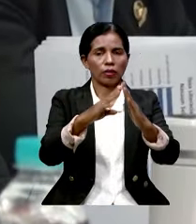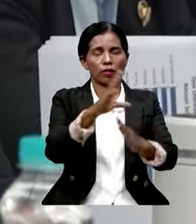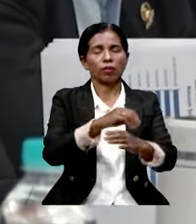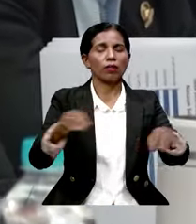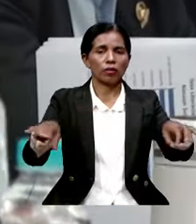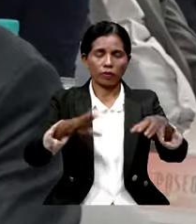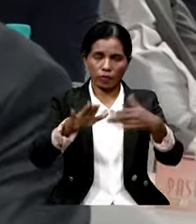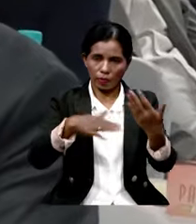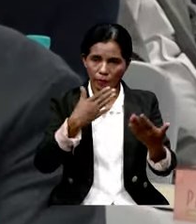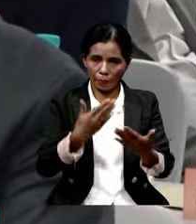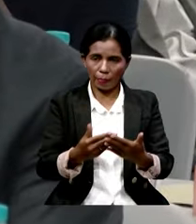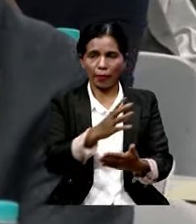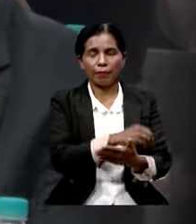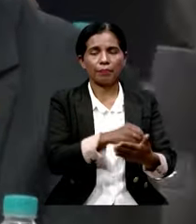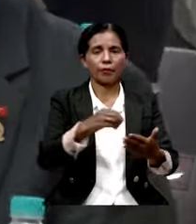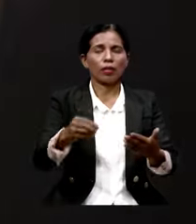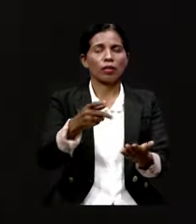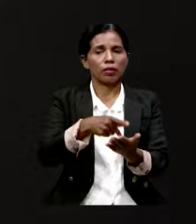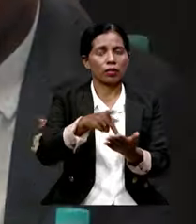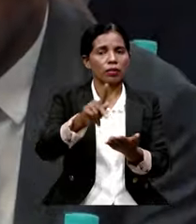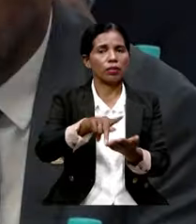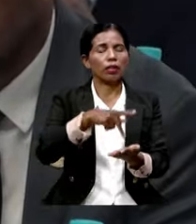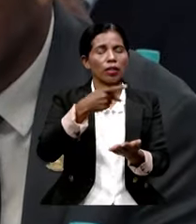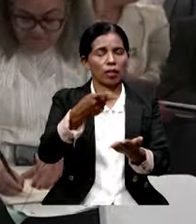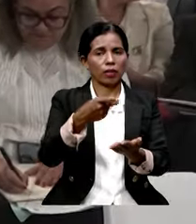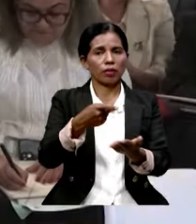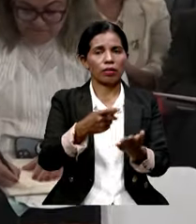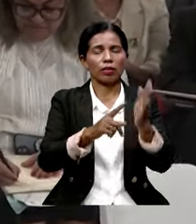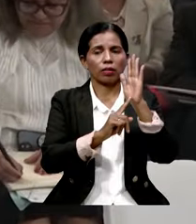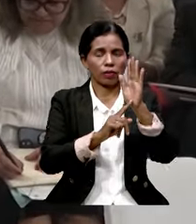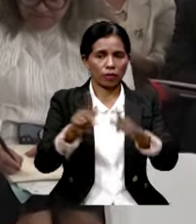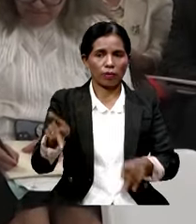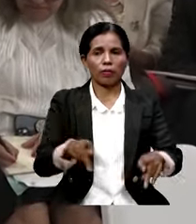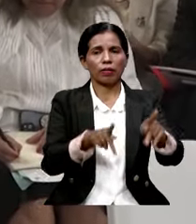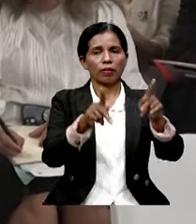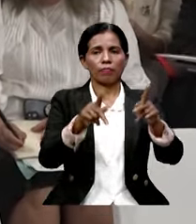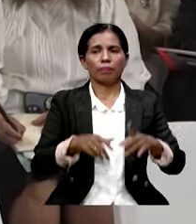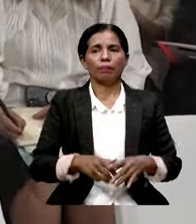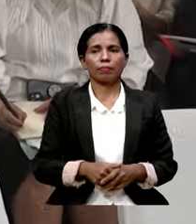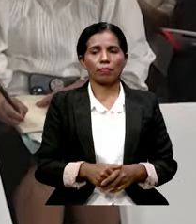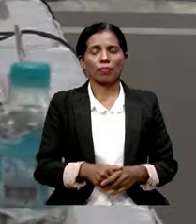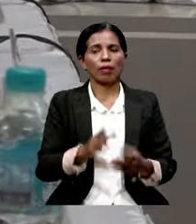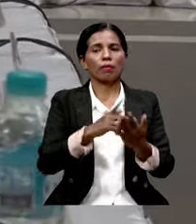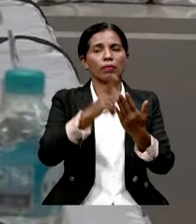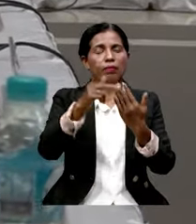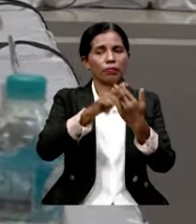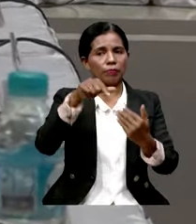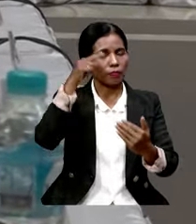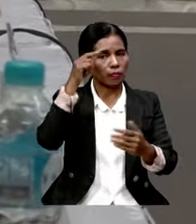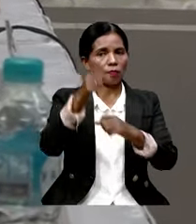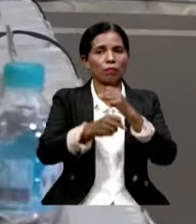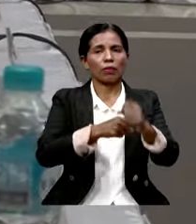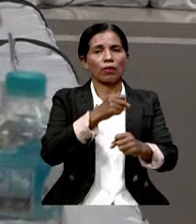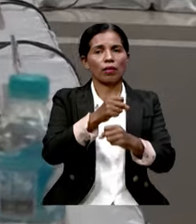serviço, capital menor, salário no vencimento no transferência públicas. Metas programa governo União Rusitina de um